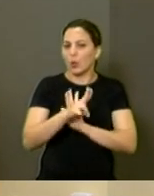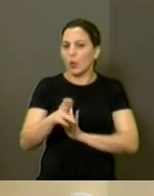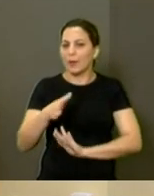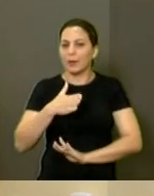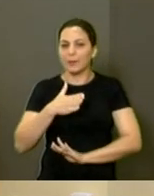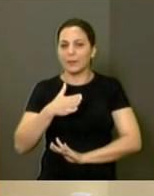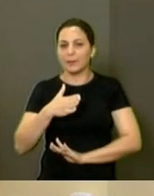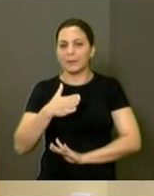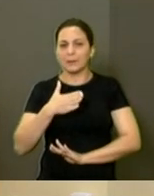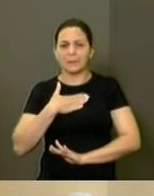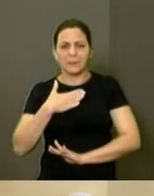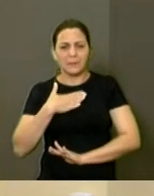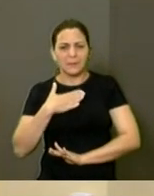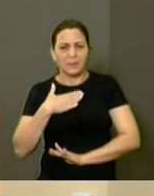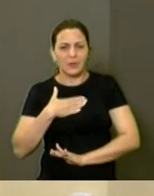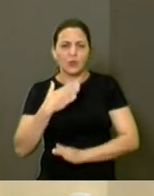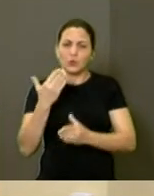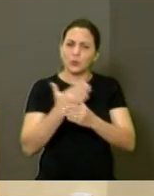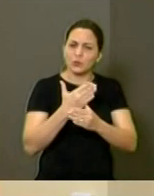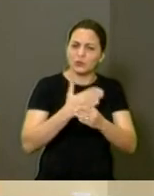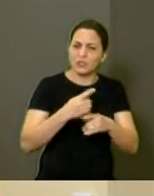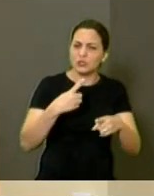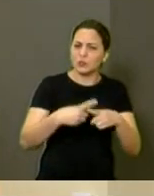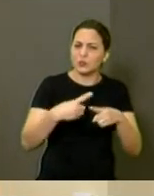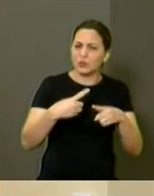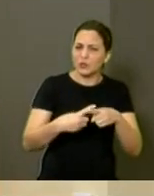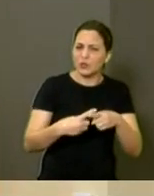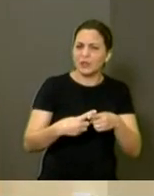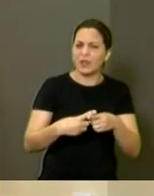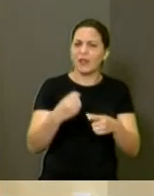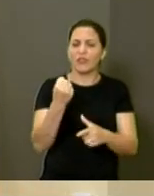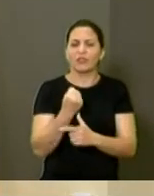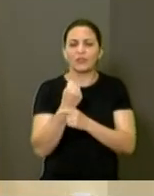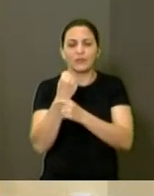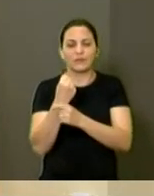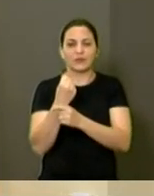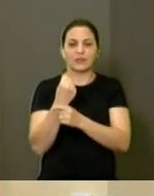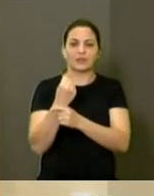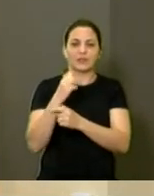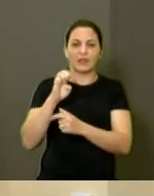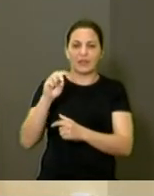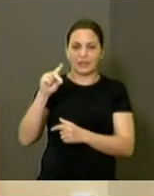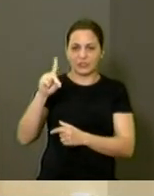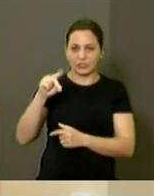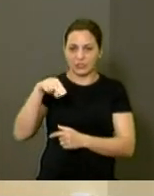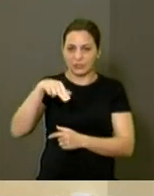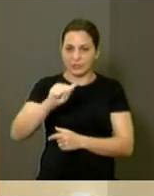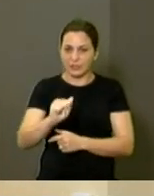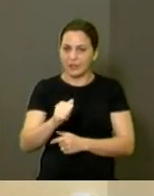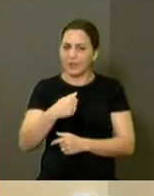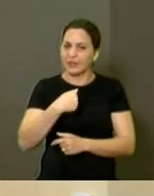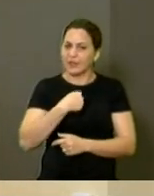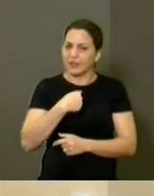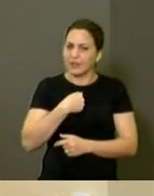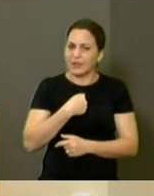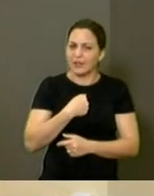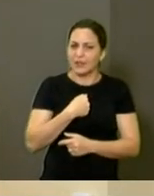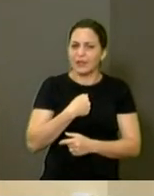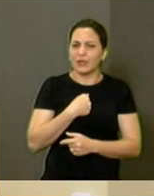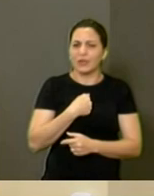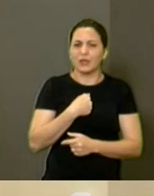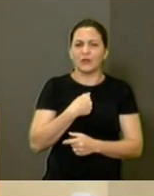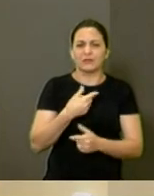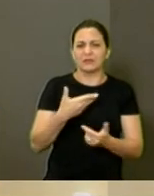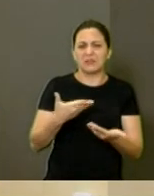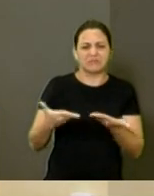processo por meu nome ter sido citado como defesa da vereadora eu não tenho nada a ver com o fato da vereadora ter saído do